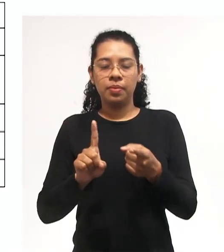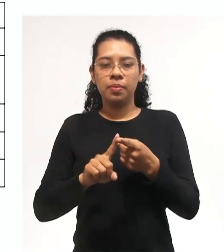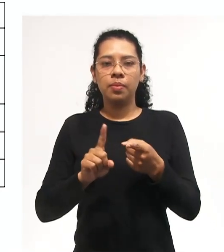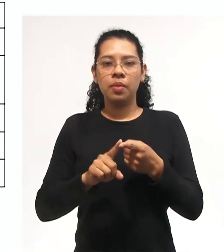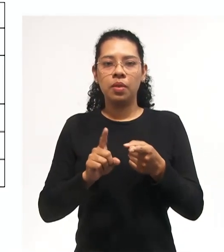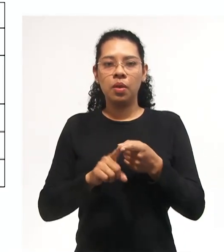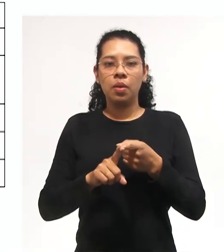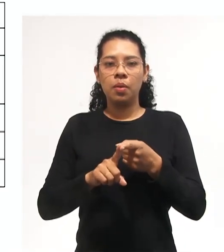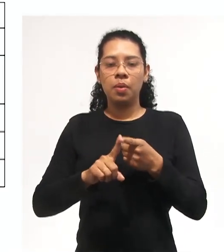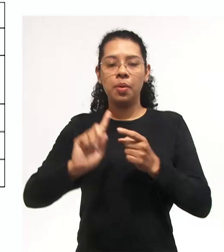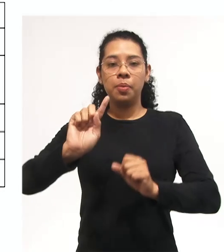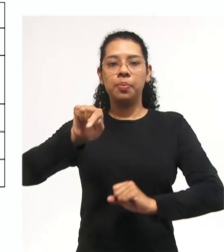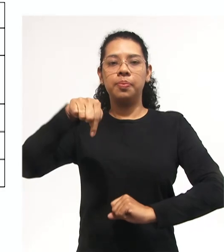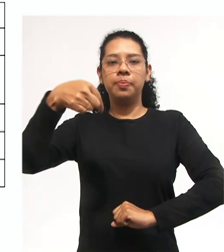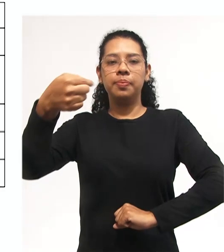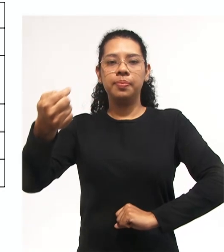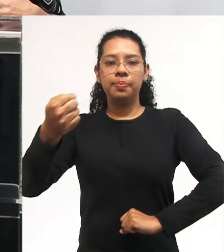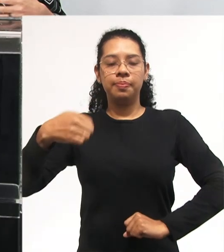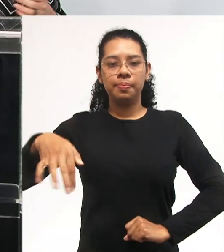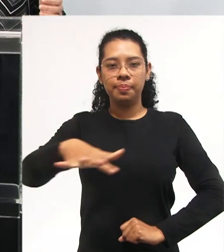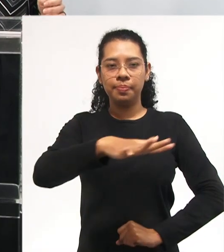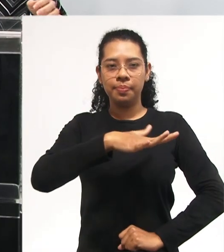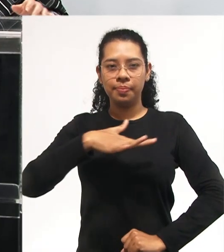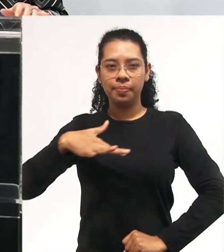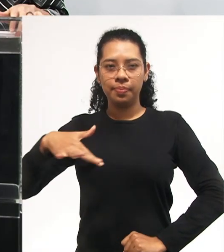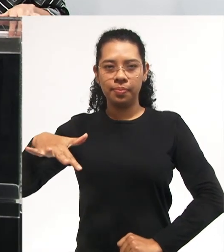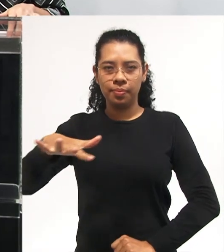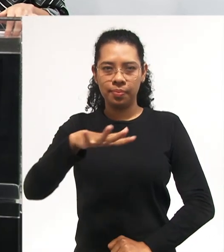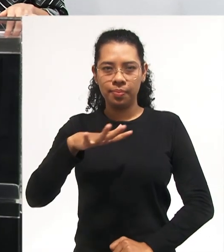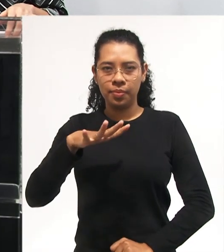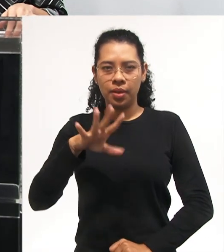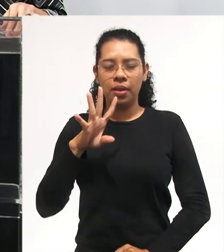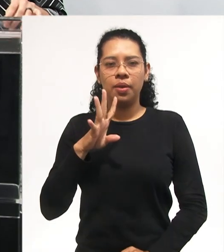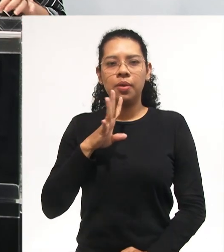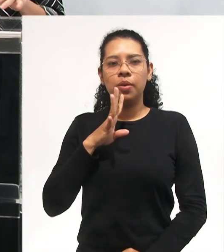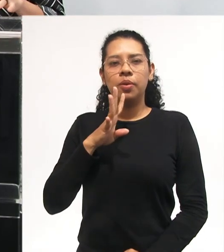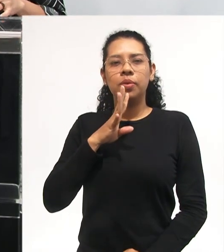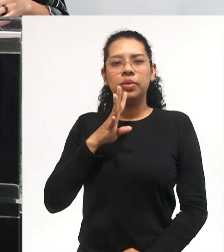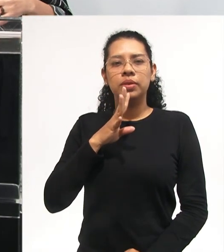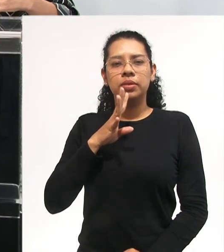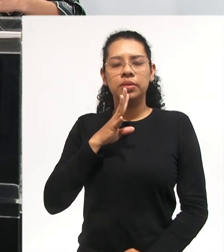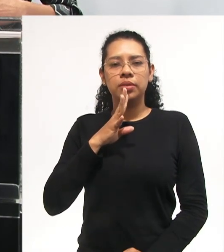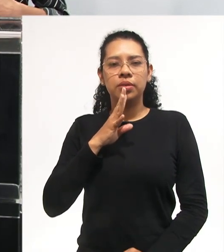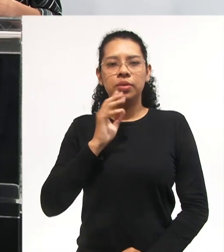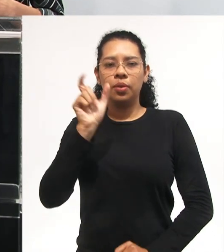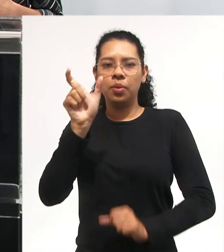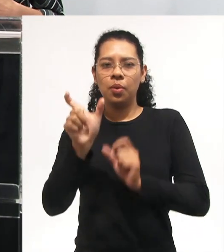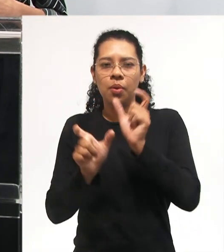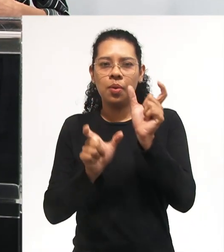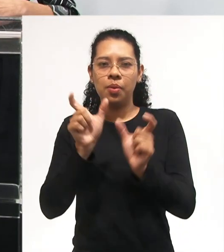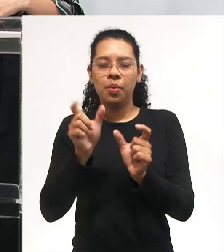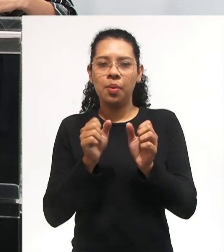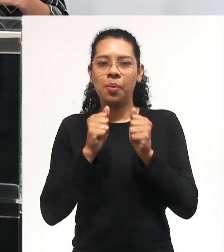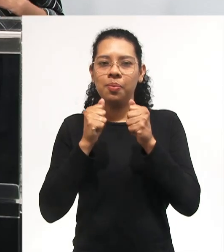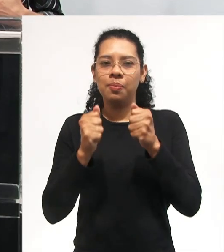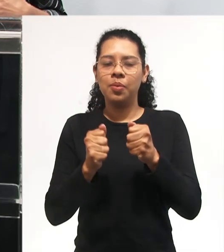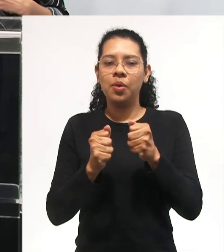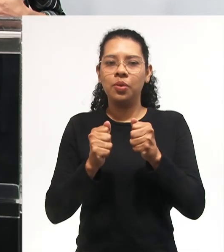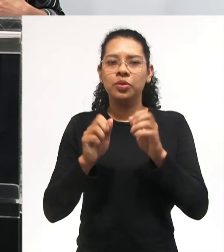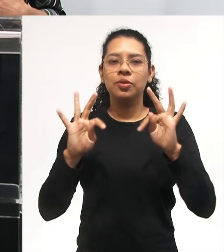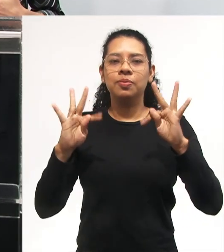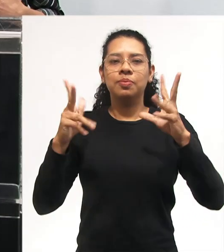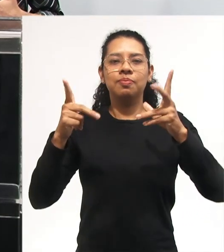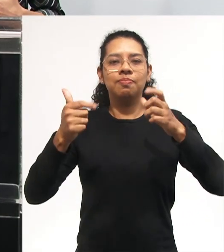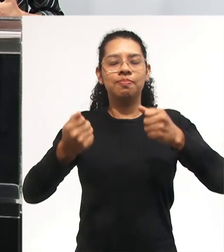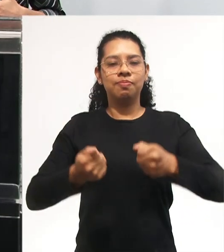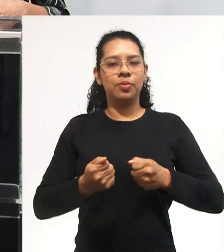pessoas, ela é reconhecida como um elemento que pode ser utilizado em todas